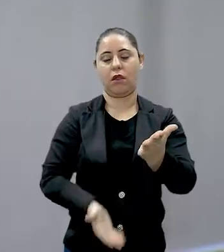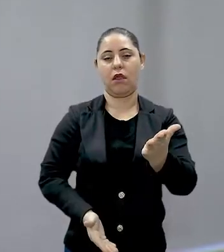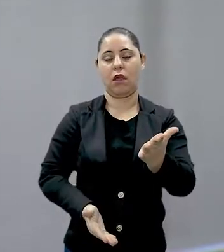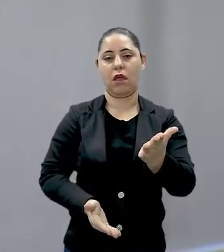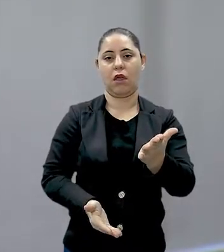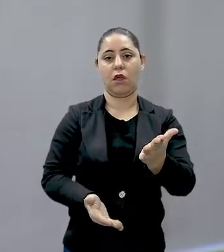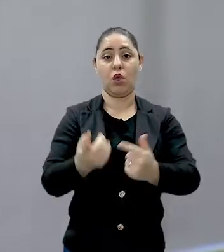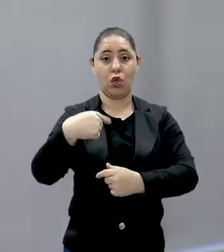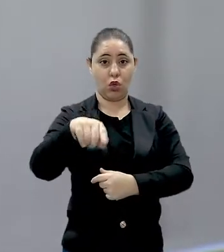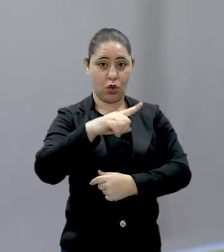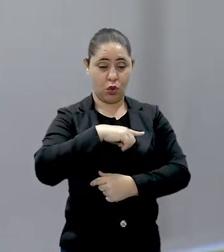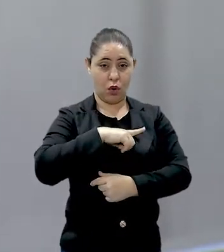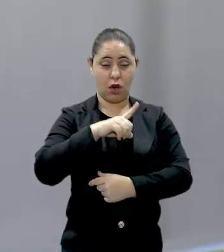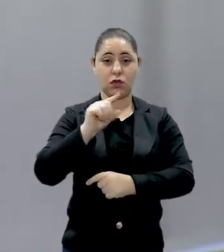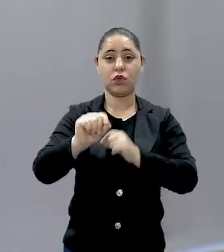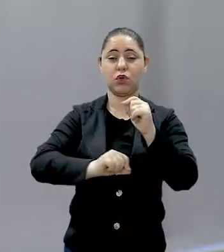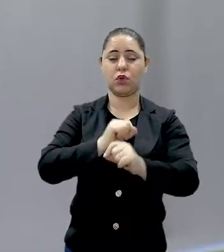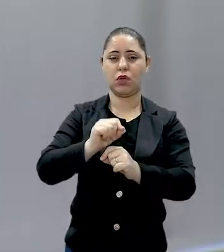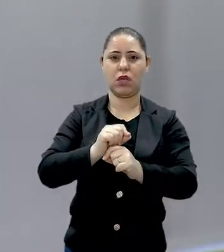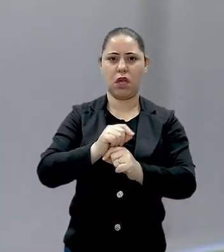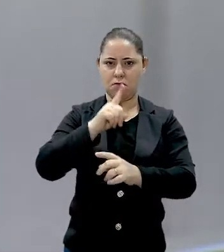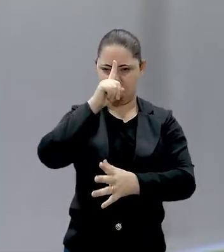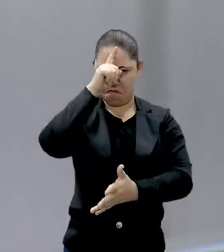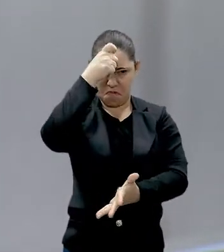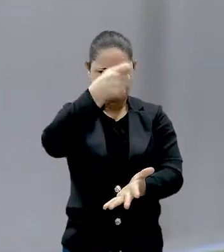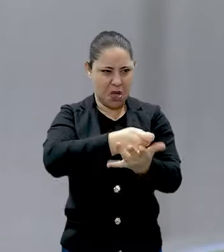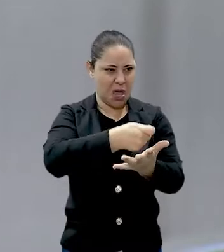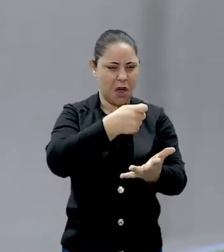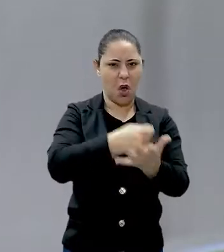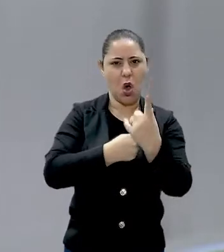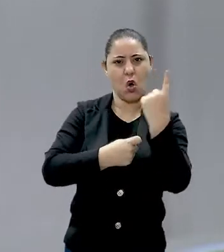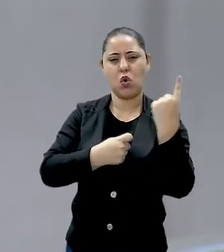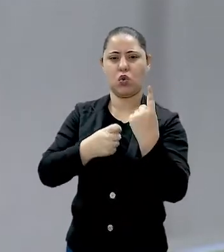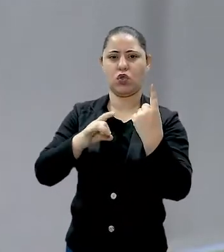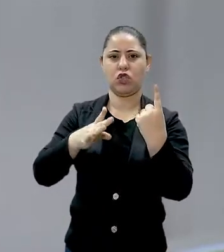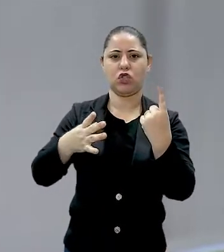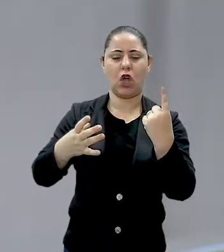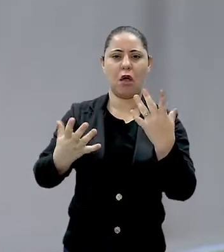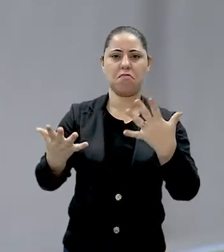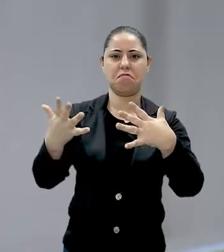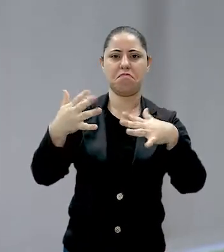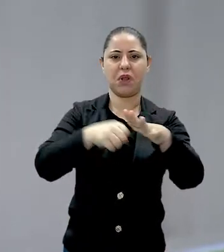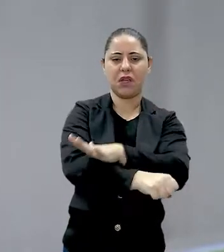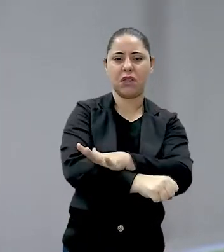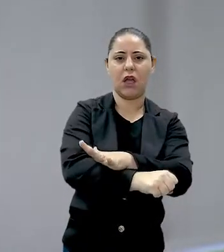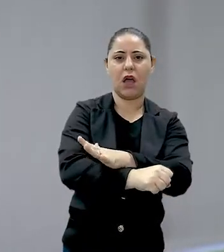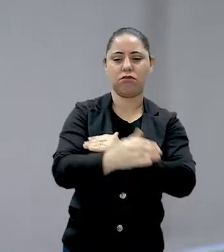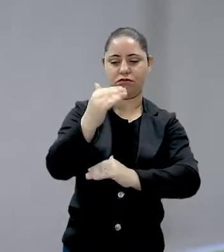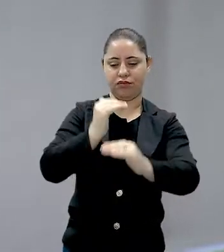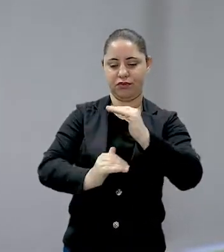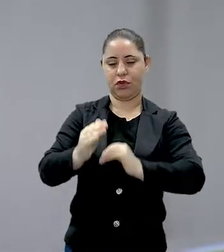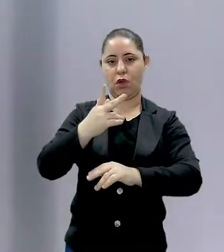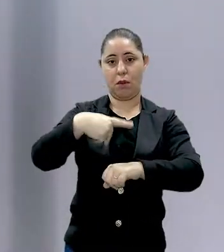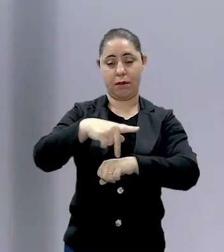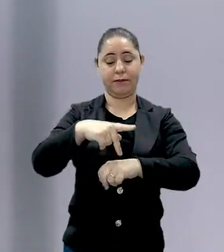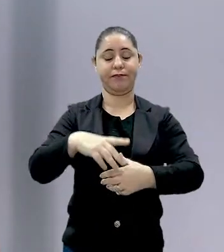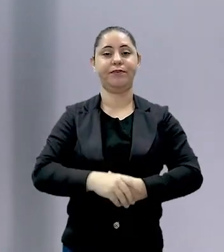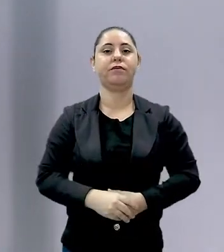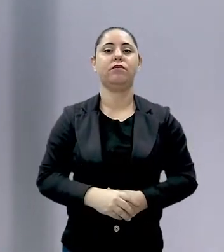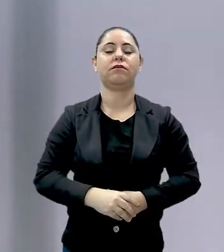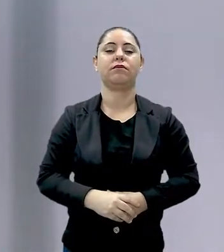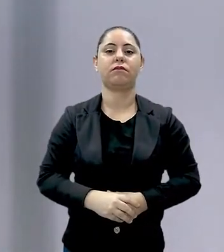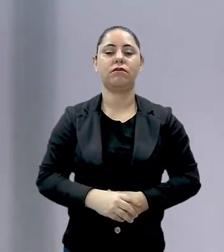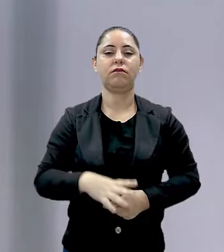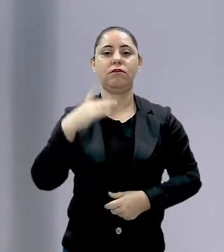direito, significa que nós vamos estar à mercê de uma tirania e significa que nós vamos implantar um retrocesso nesse país como nunca.